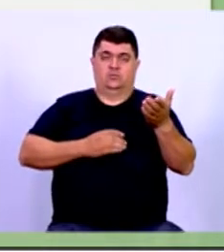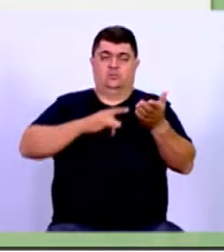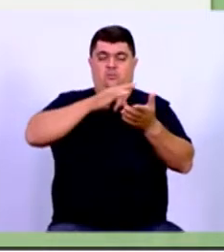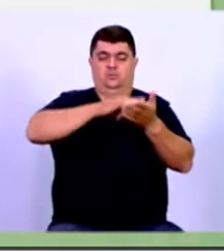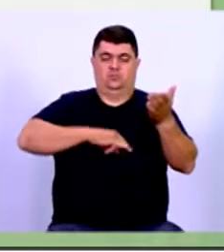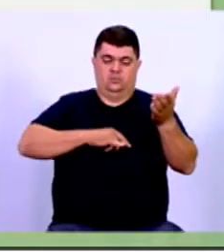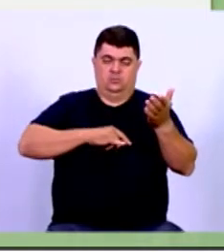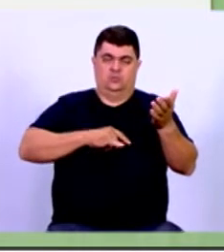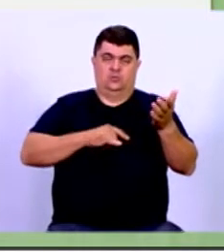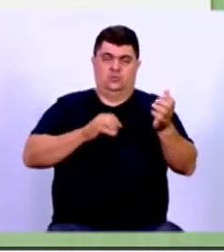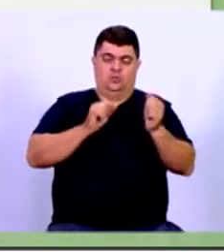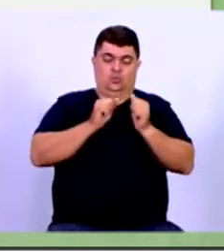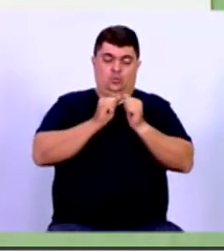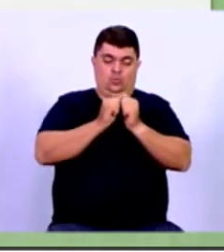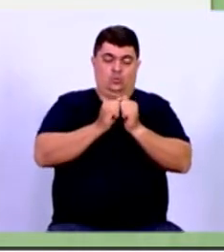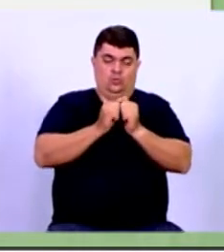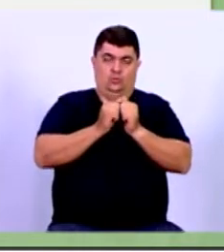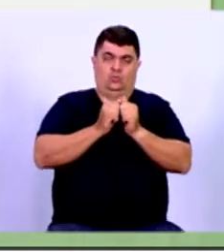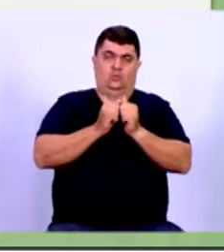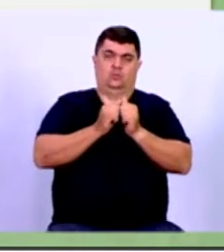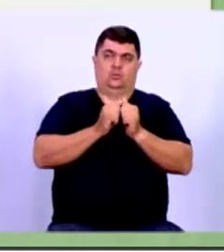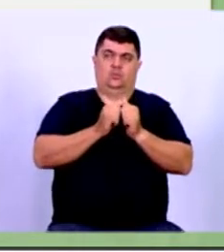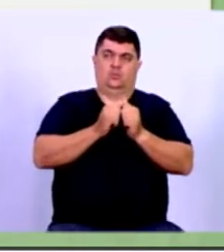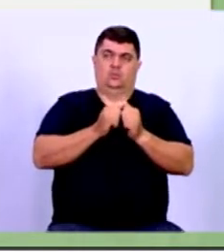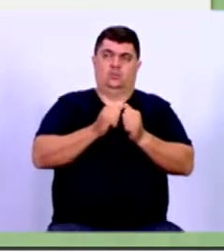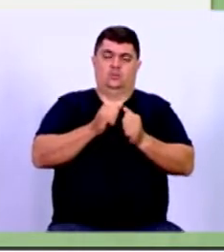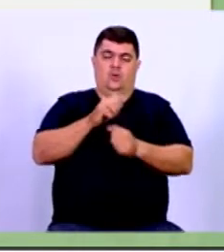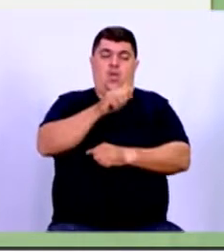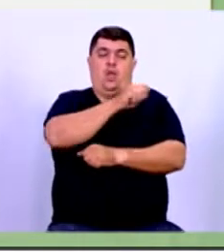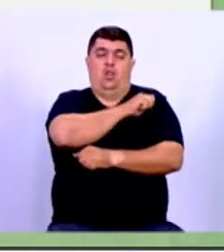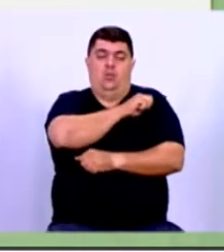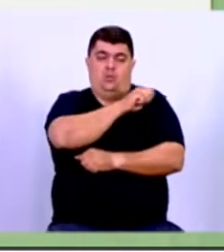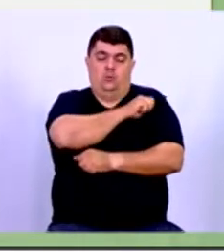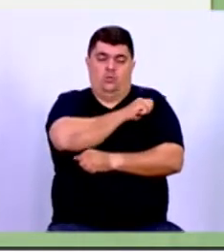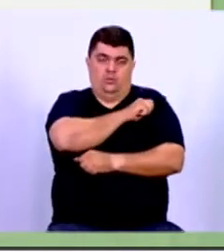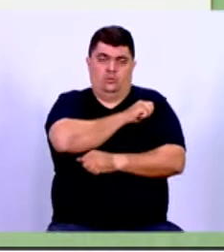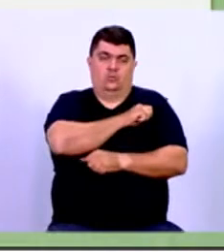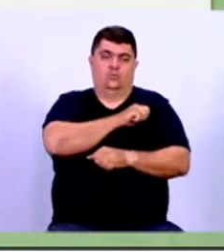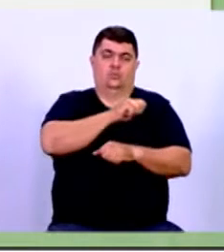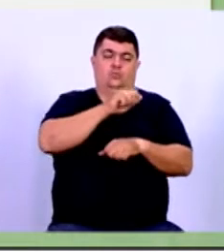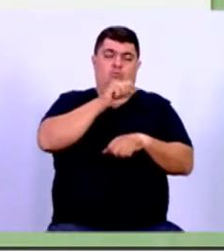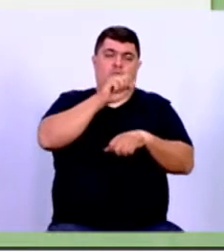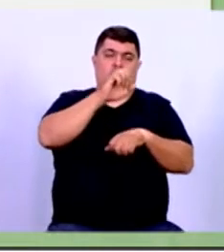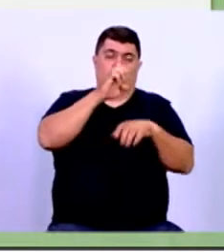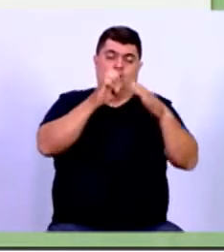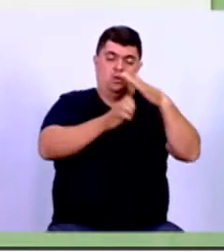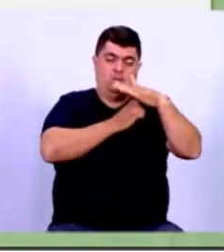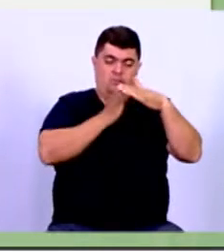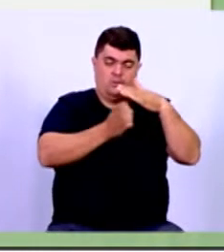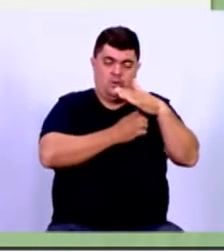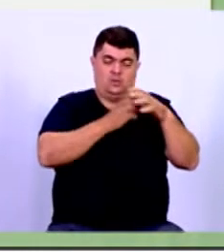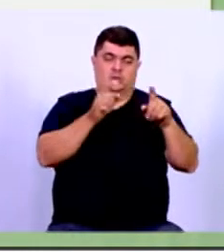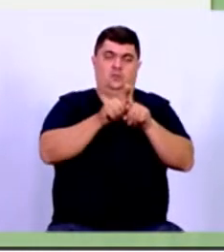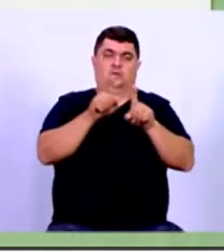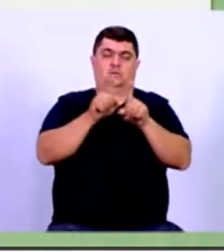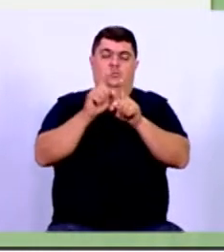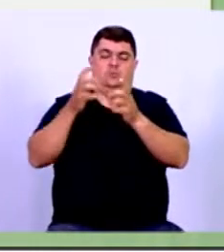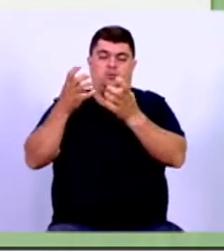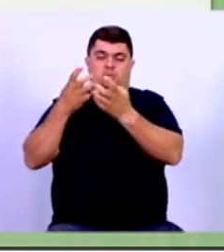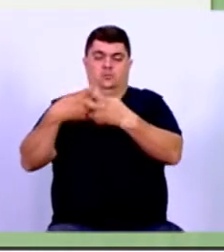o educando, a parte concedente e a instituição de ensino. Então, vejam que